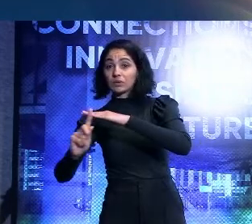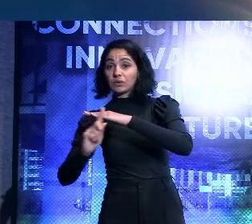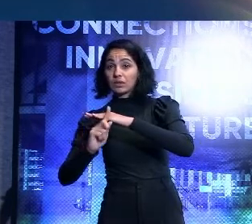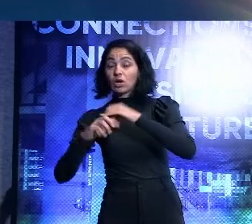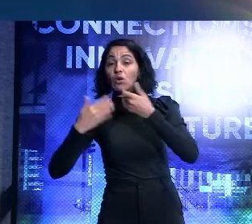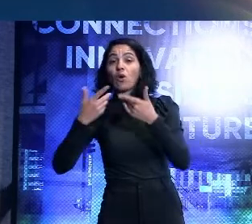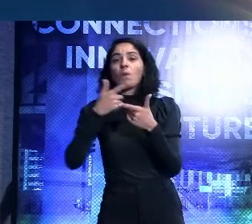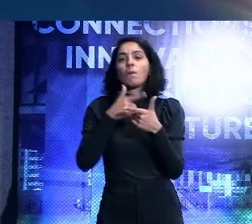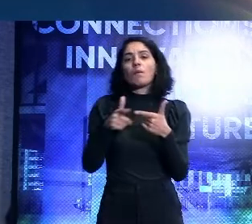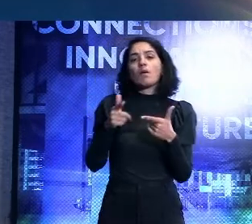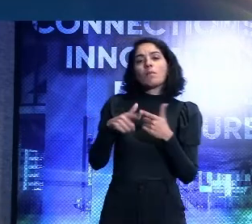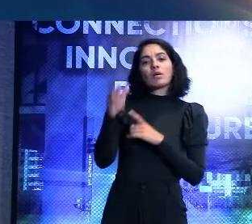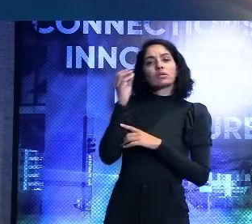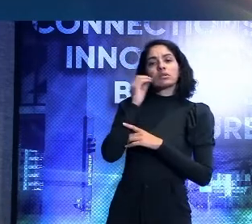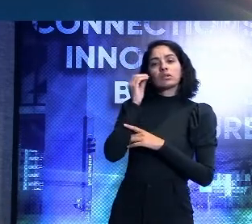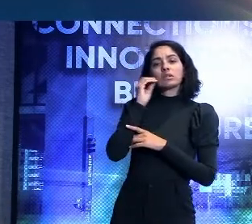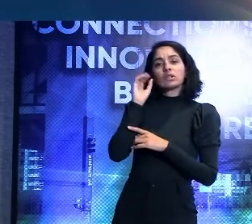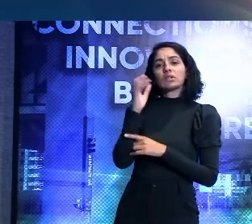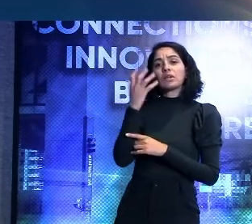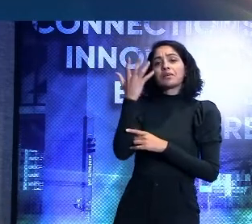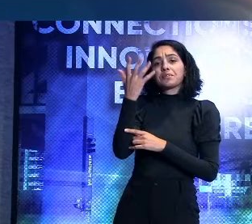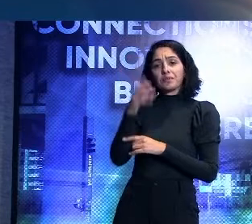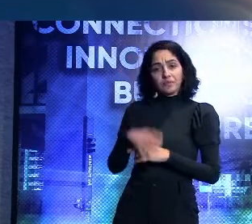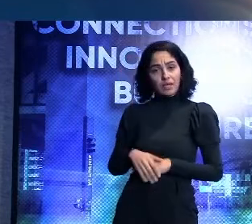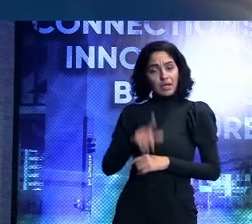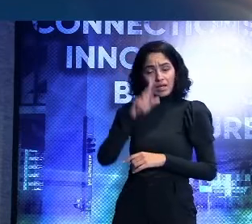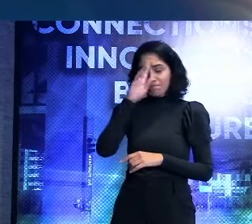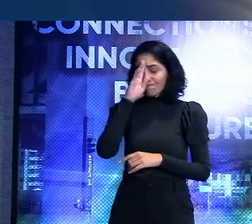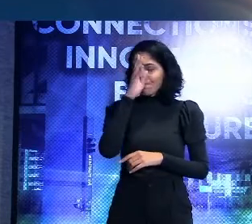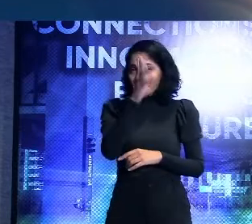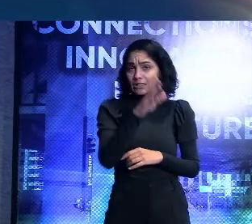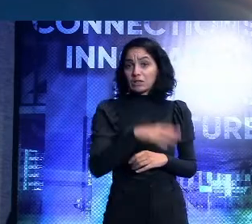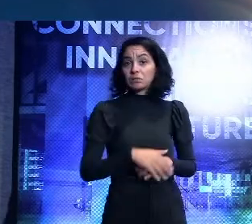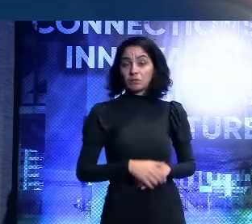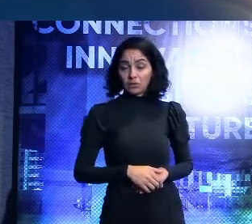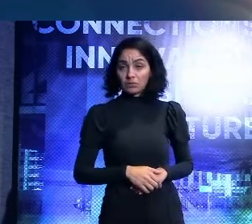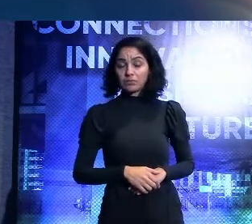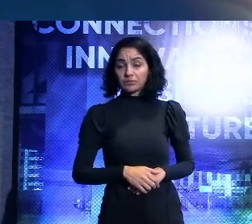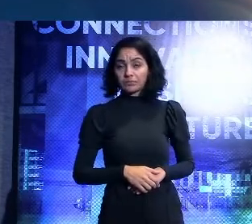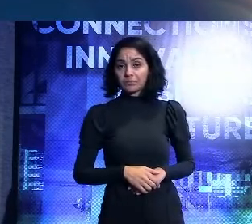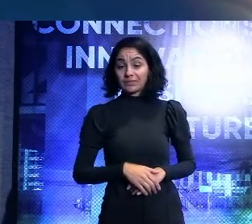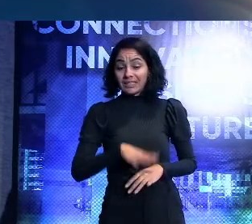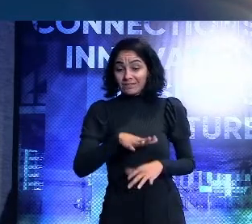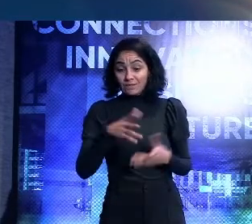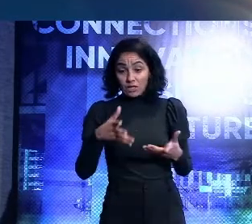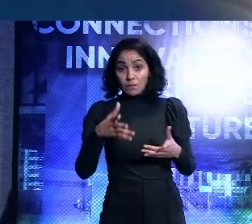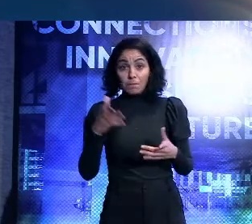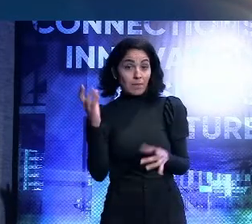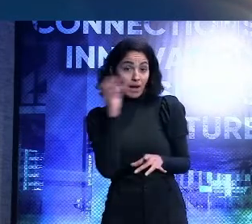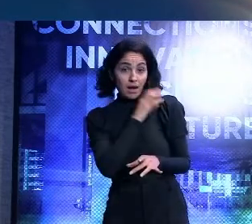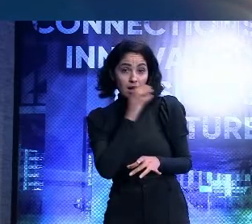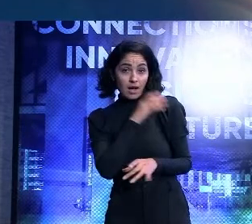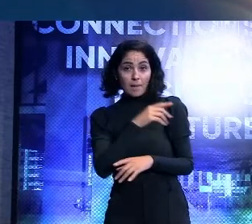a gente está tentando solucionar? Isso é fundamental. Seja ágil. Depois de pensar Lean, seja ágil.